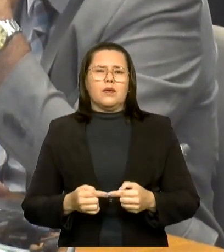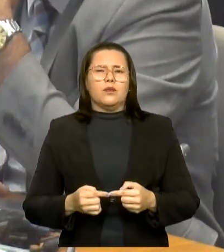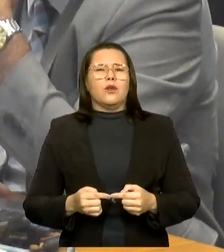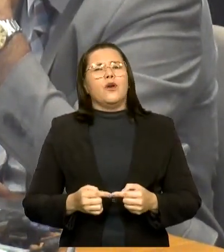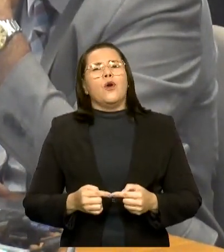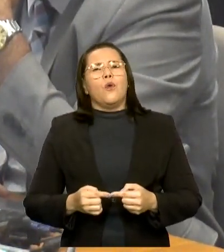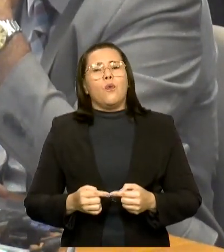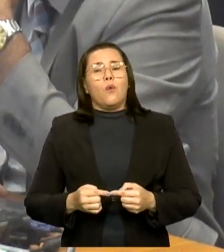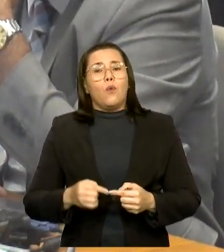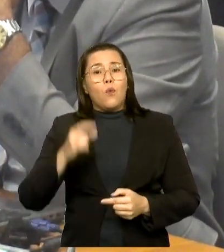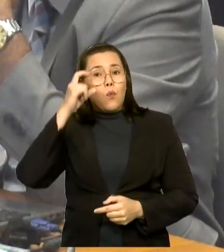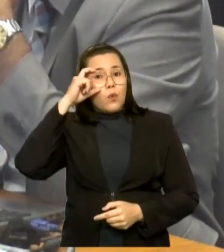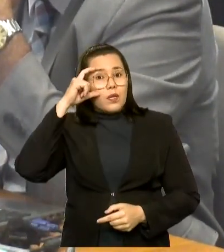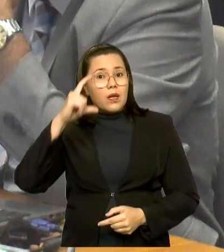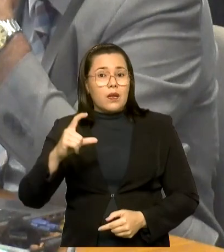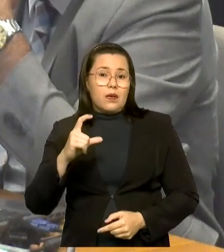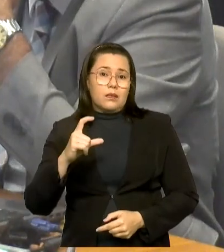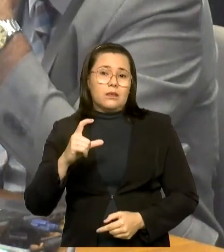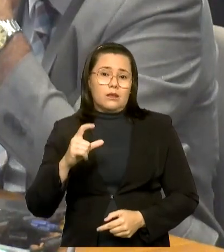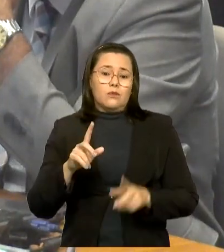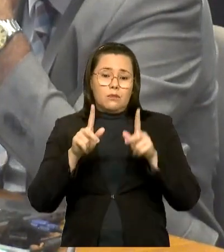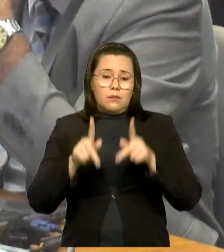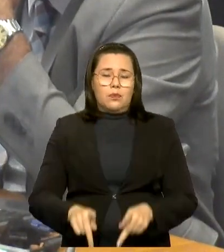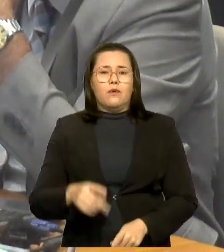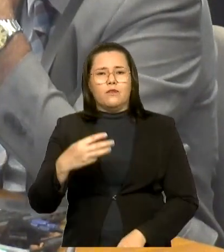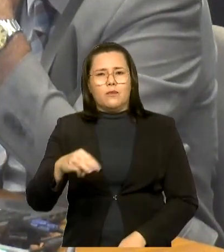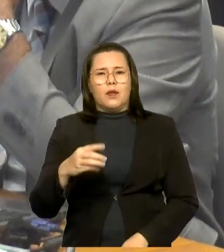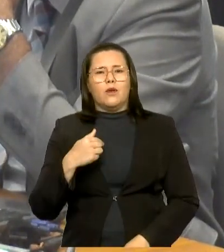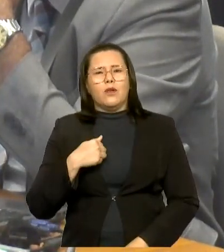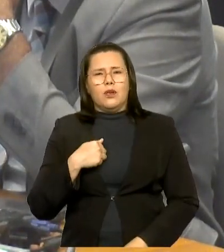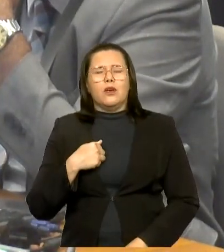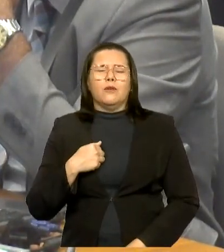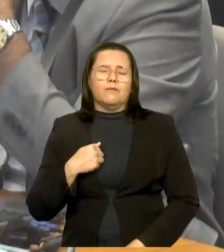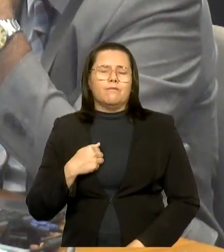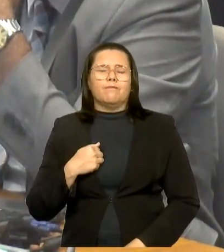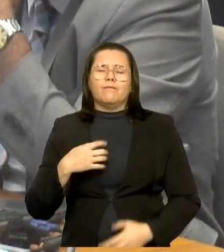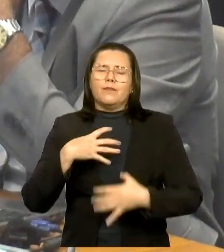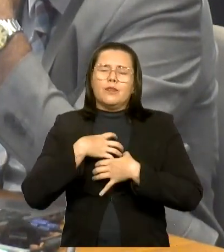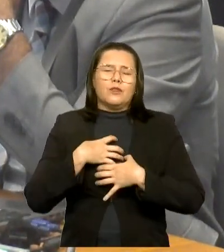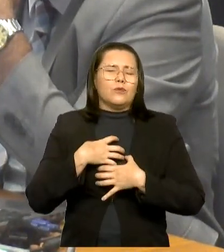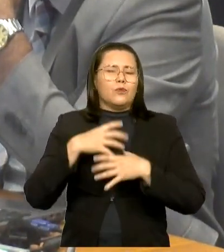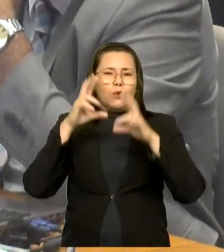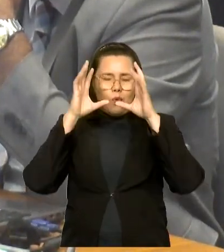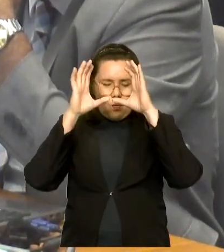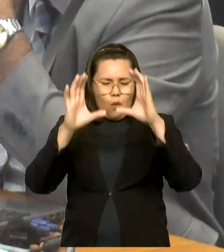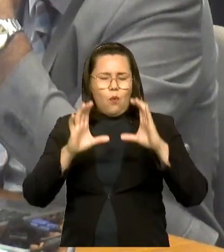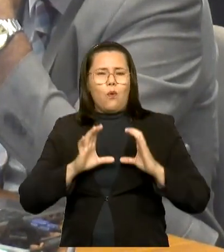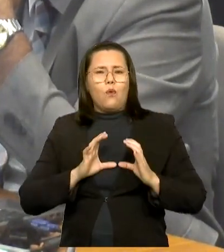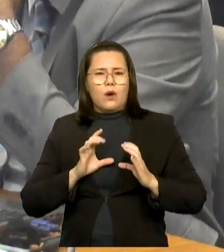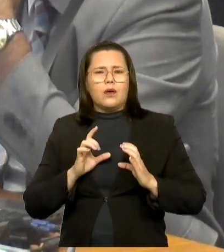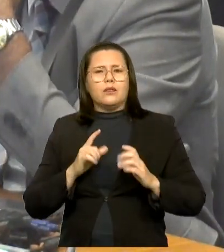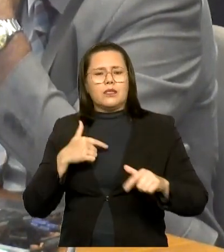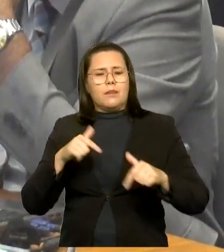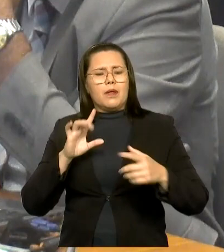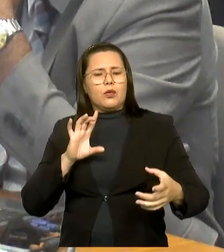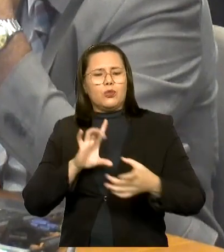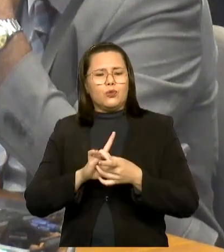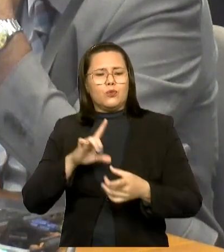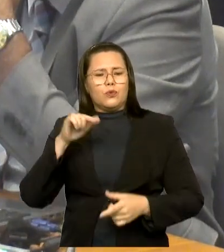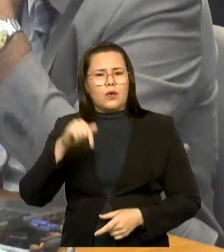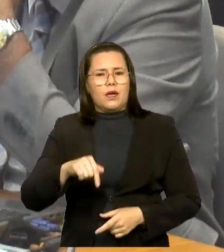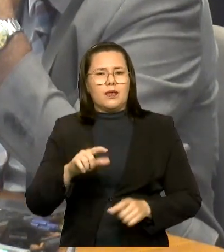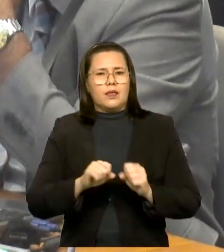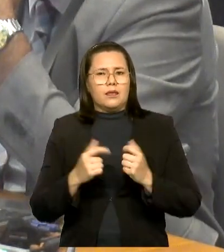Estado do Maranhão, e eu me sinto muito lisonjeado em poder compartilhar esse mandato com Vossa Excelência. E, aliás, é uma característica que Vossa Excelência já herdou de seu